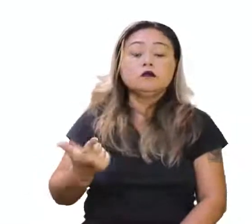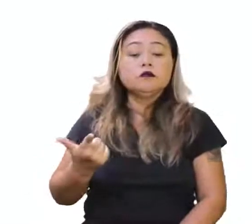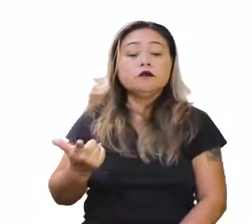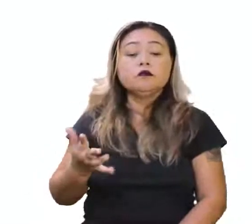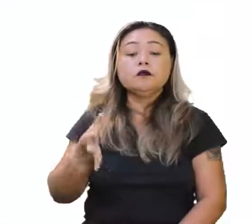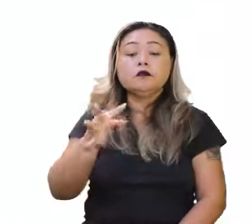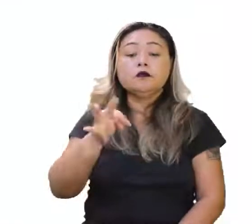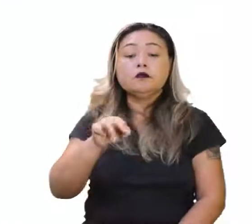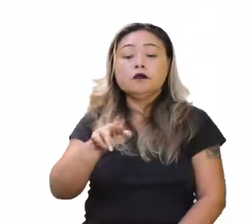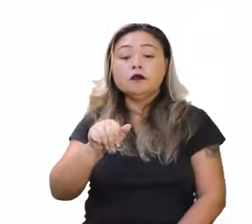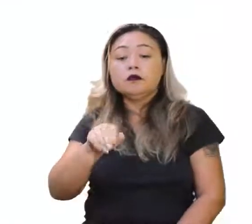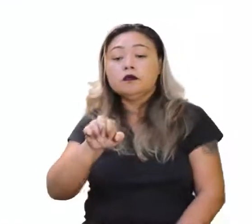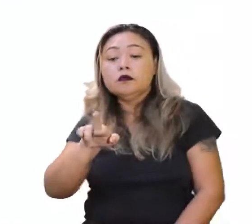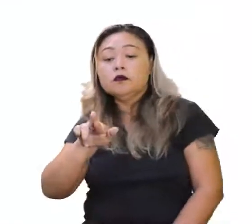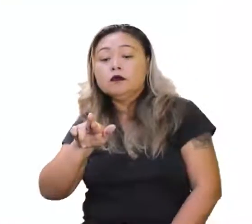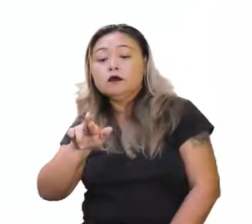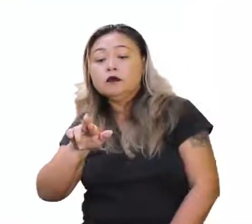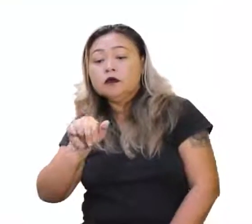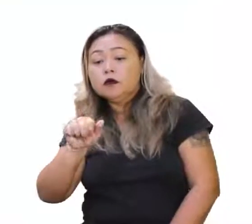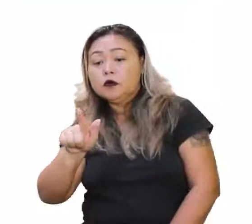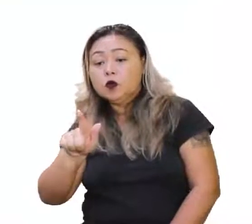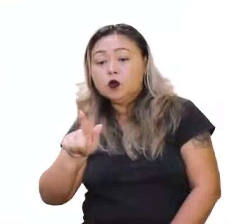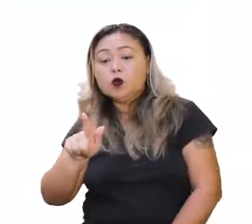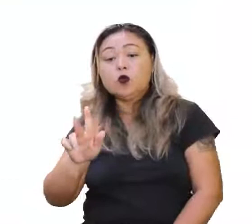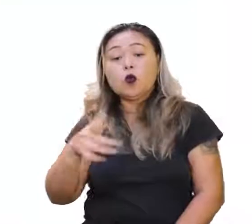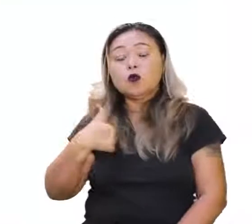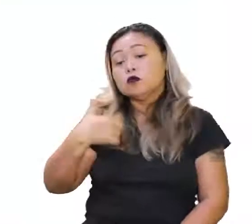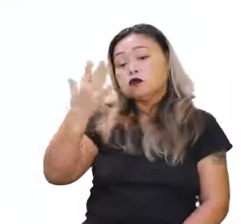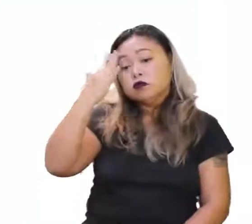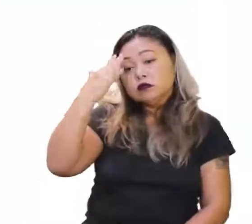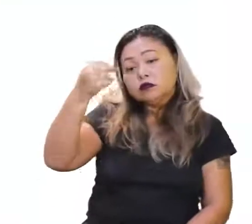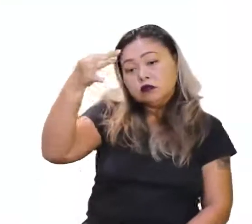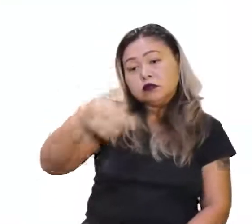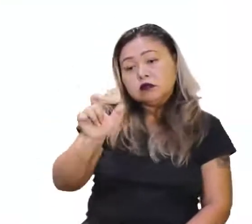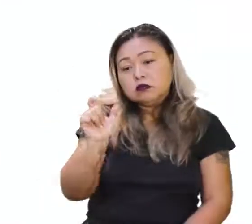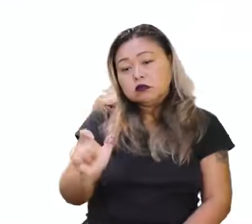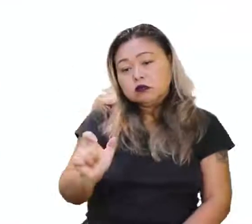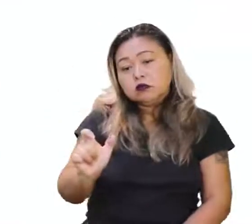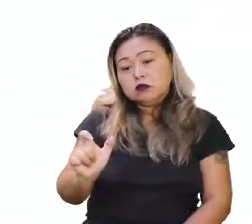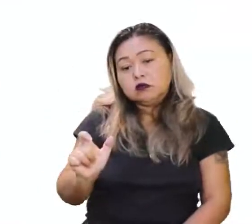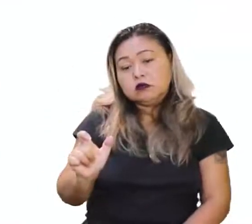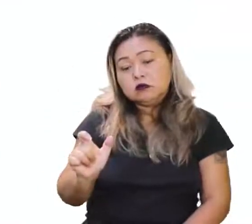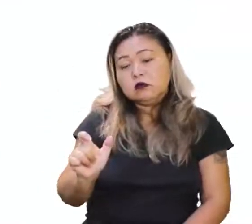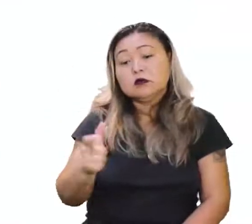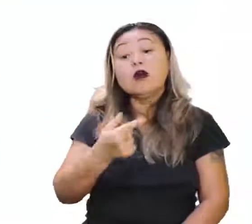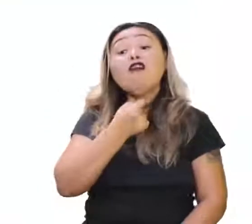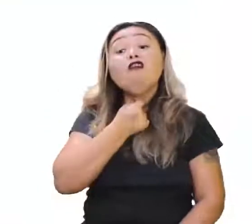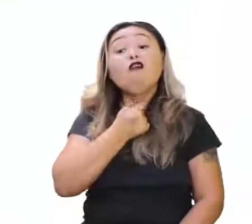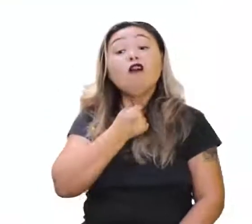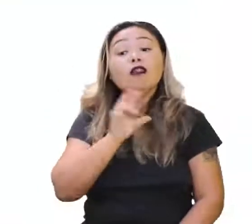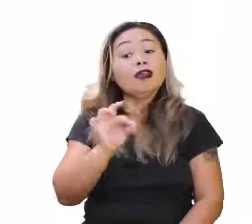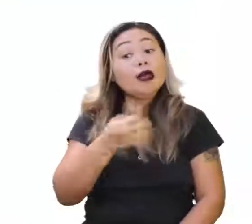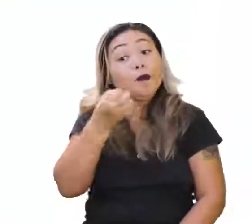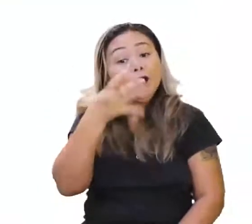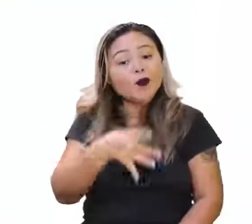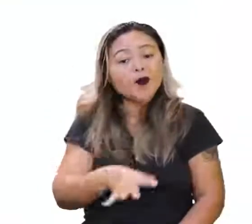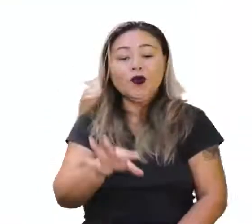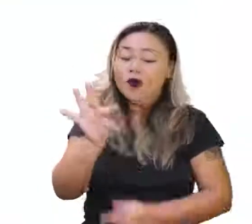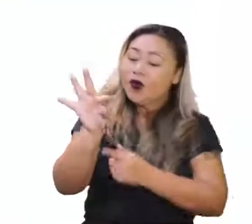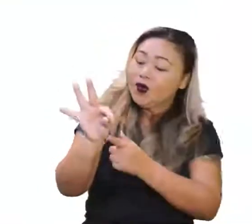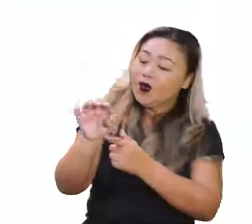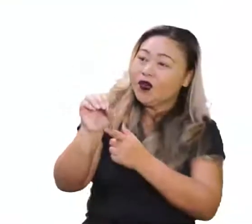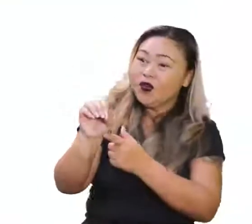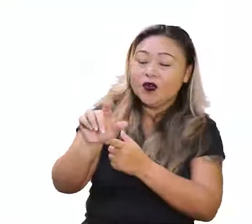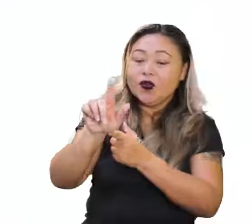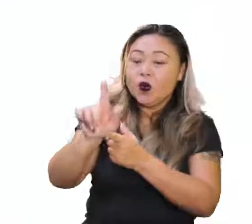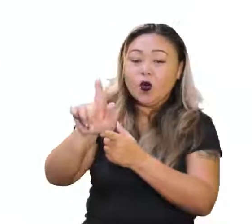tem a Tuggener Boer, não sei se eu soletrei, minha fonética tá boa, mas vou tentar melhorar.